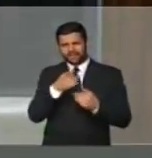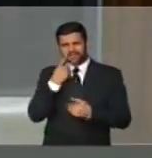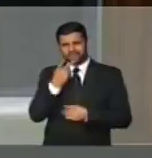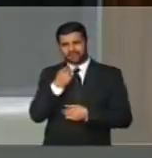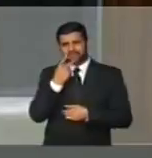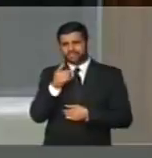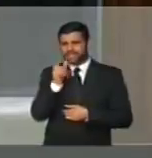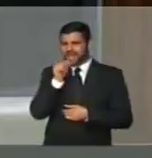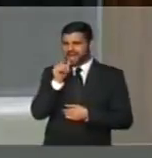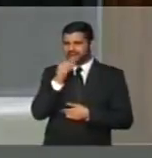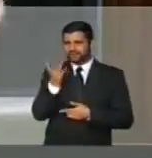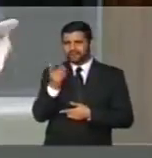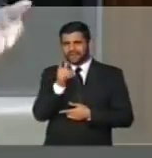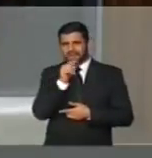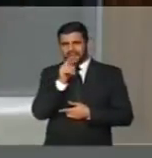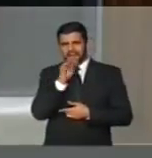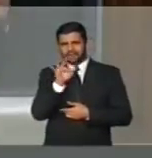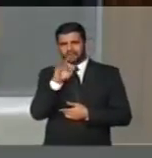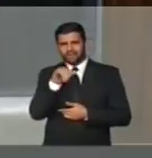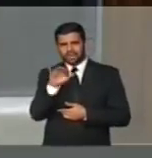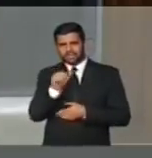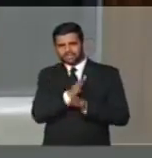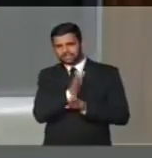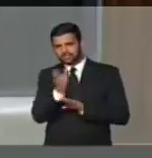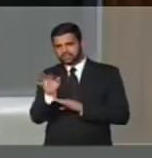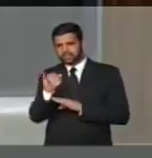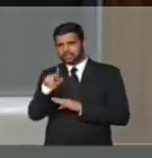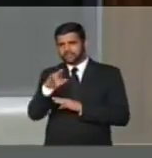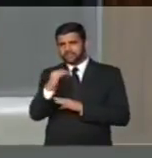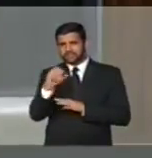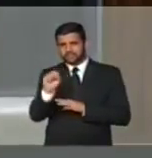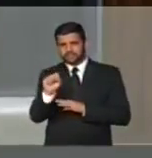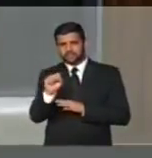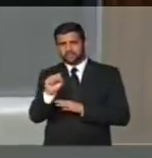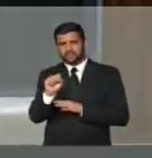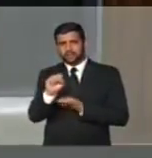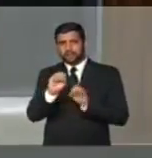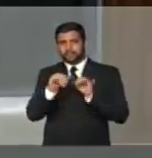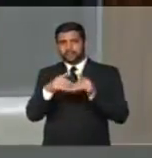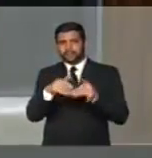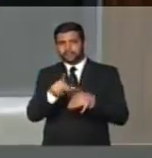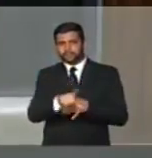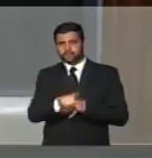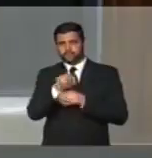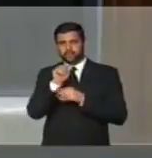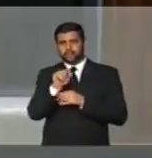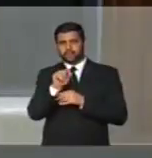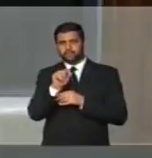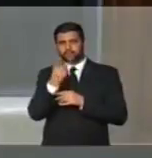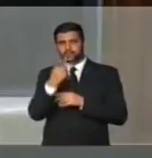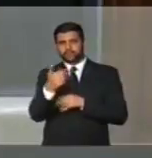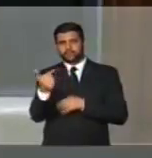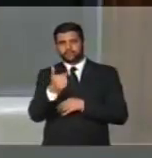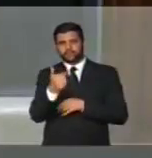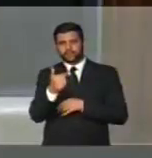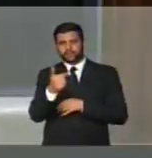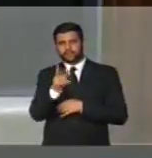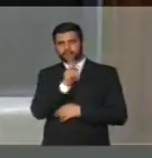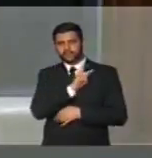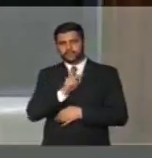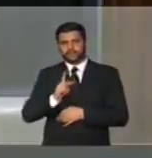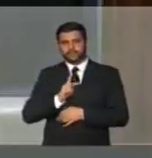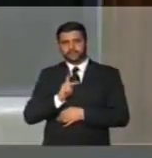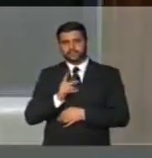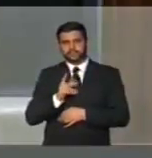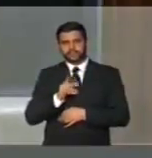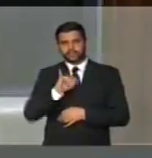de água de Tocantins para o Rio São Francisco, mas terminou nomeando o seu vice-presidente